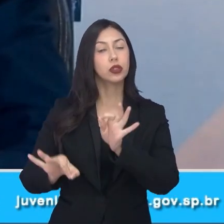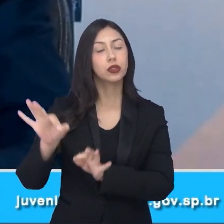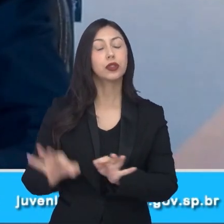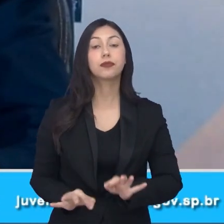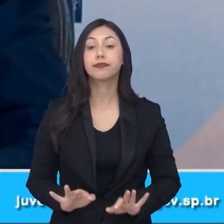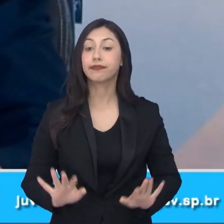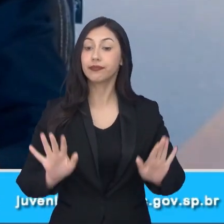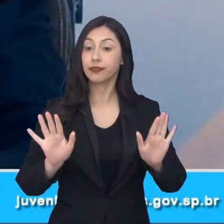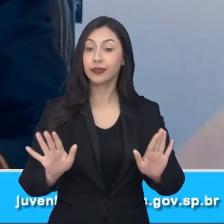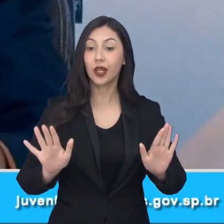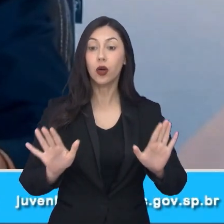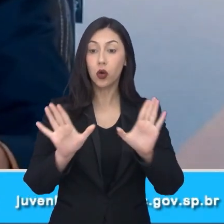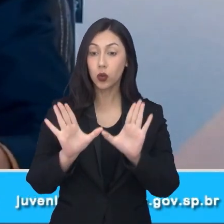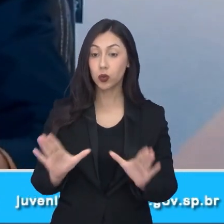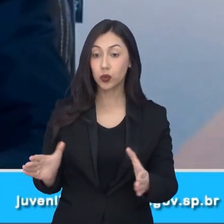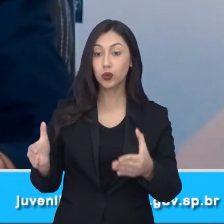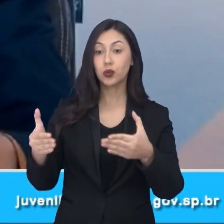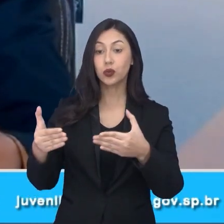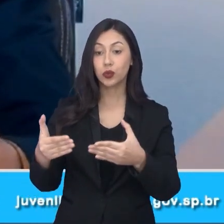grupo de